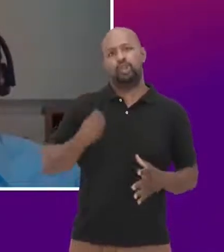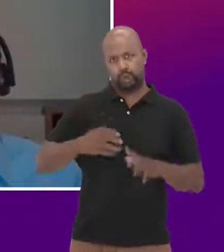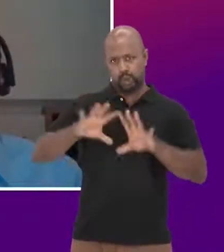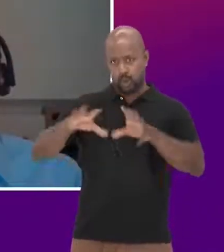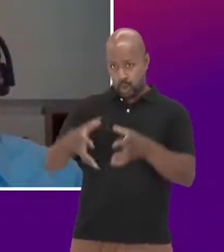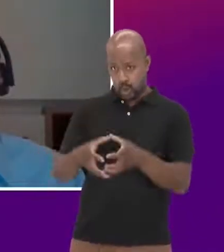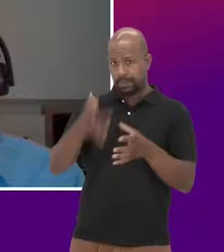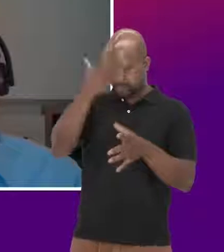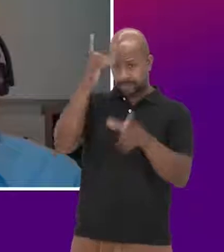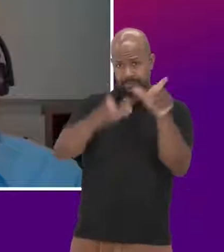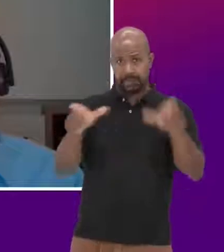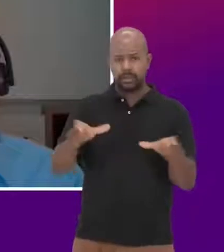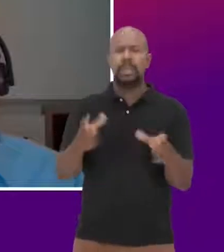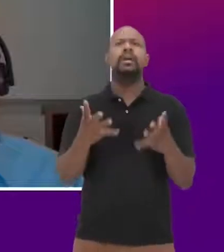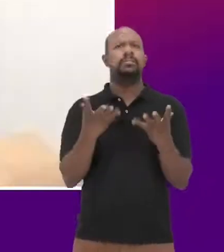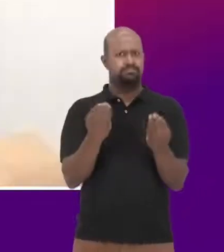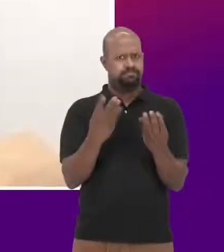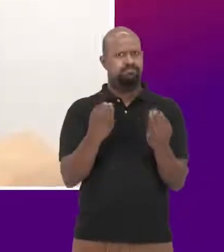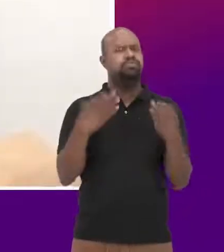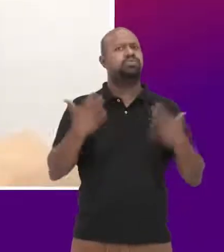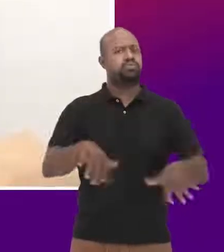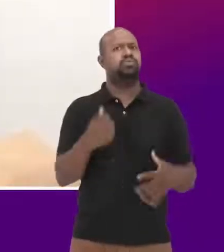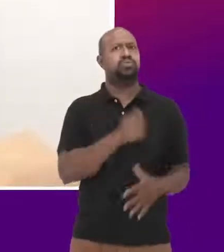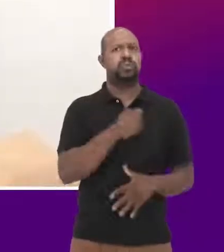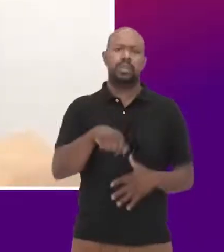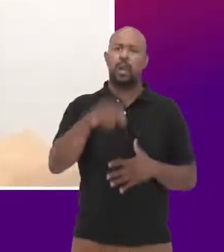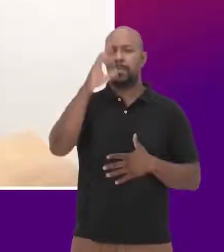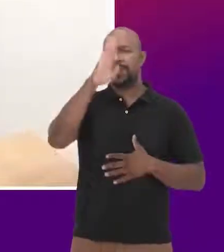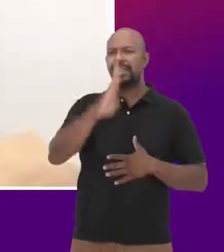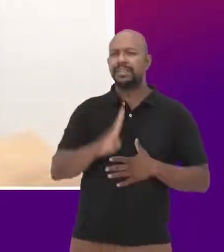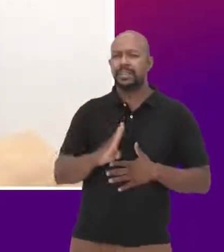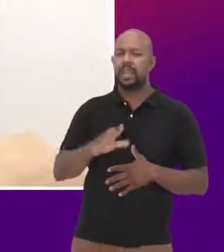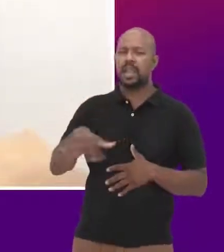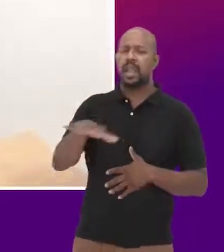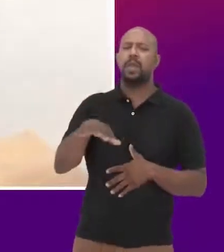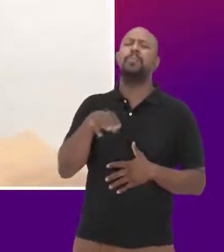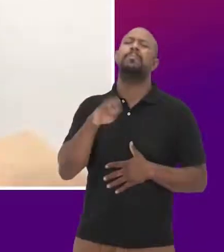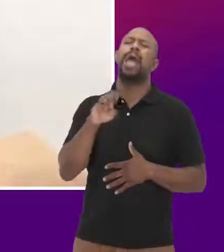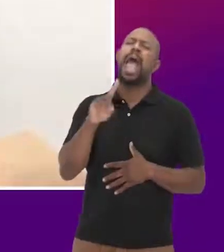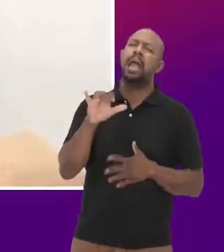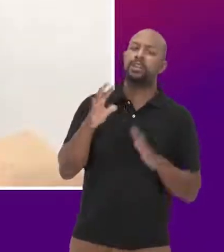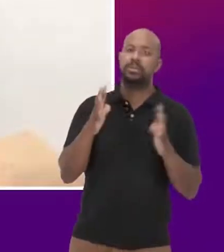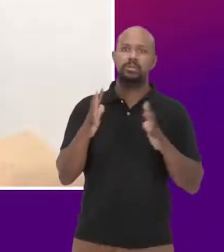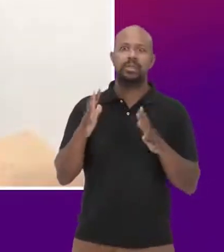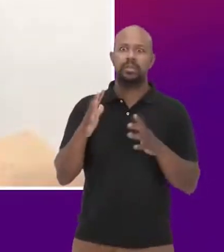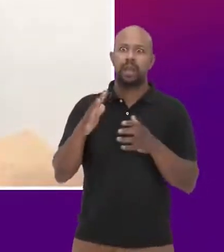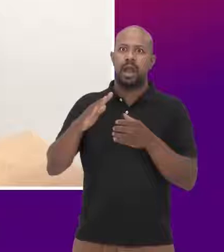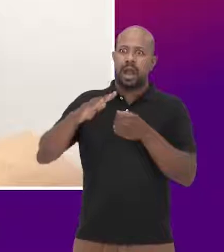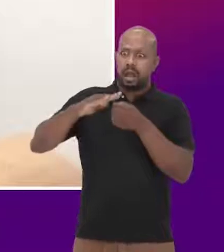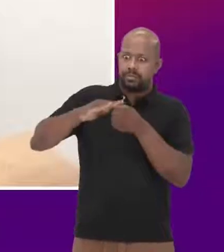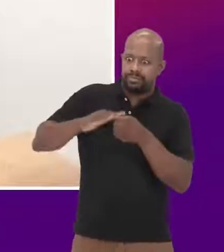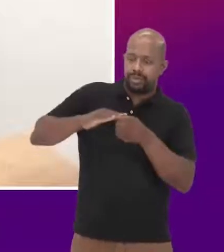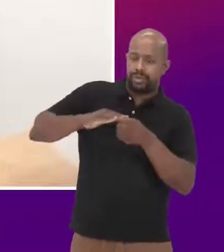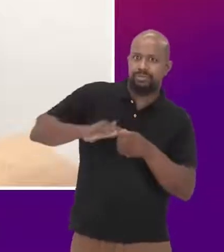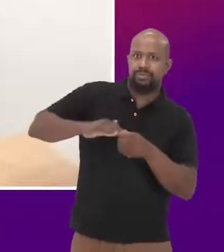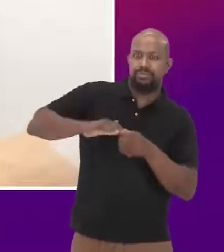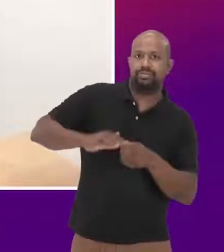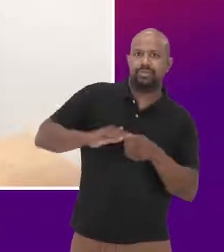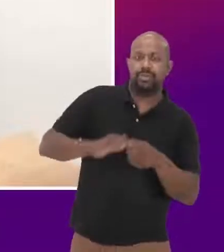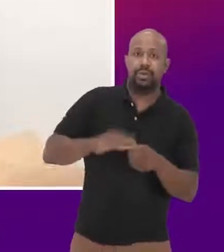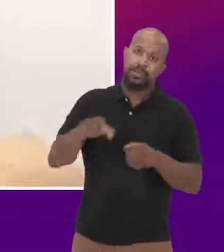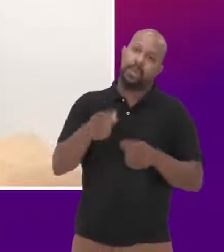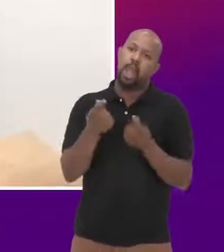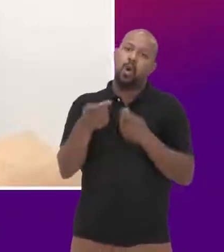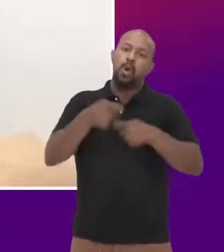de pessoas bastante relevante, que é o brasileiro médio, que está sendo achatado por uma economia em